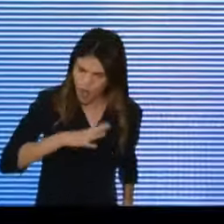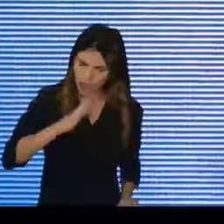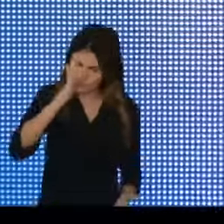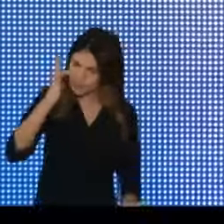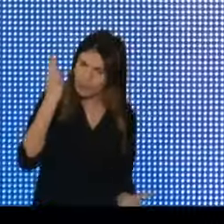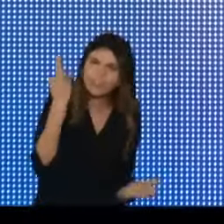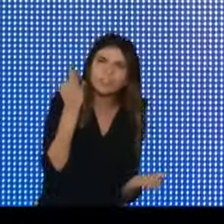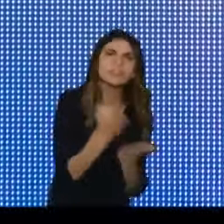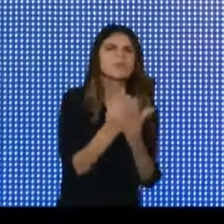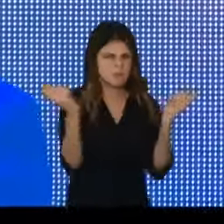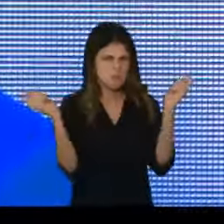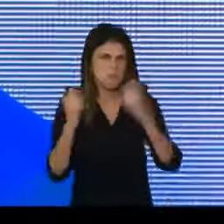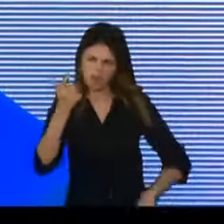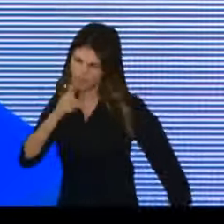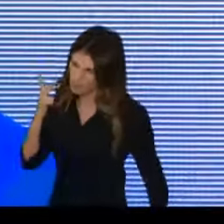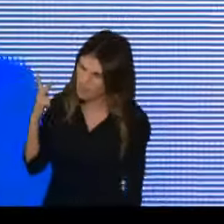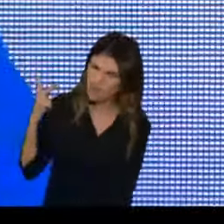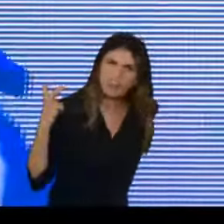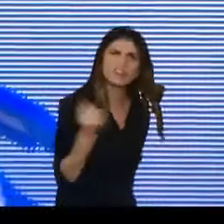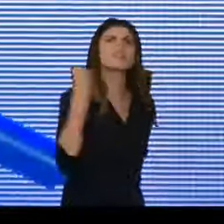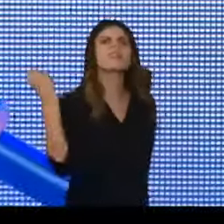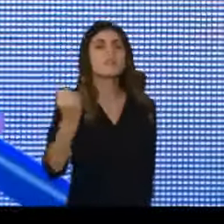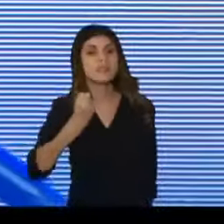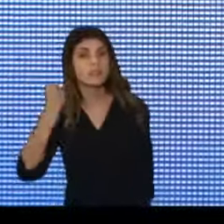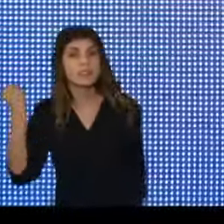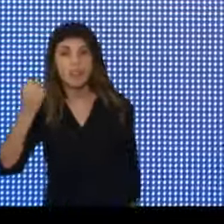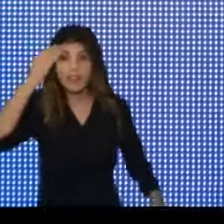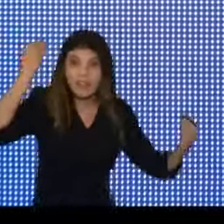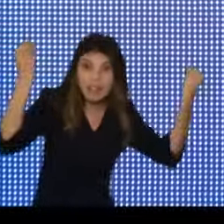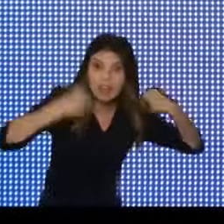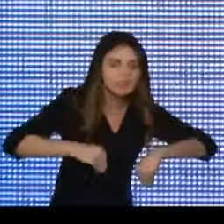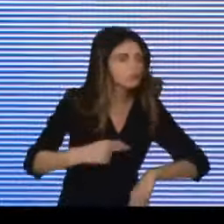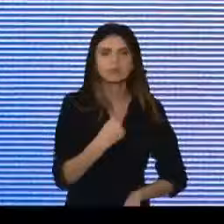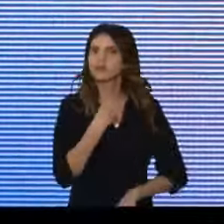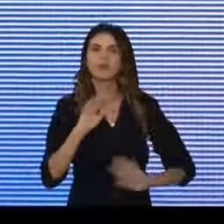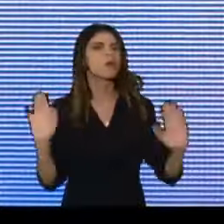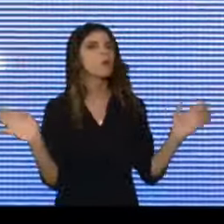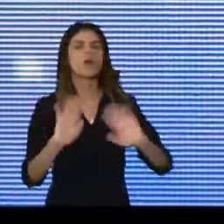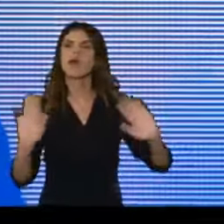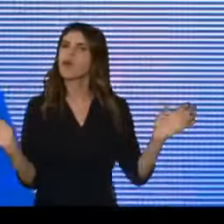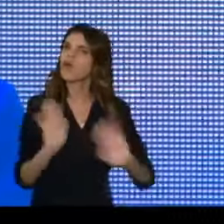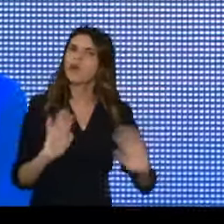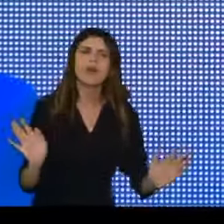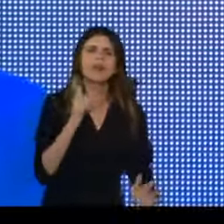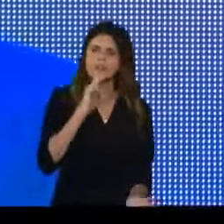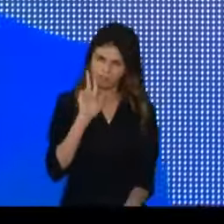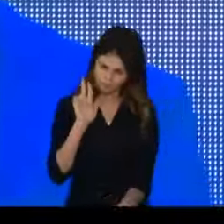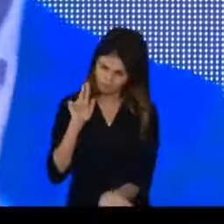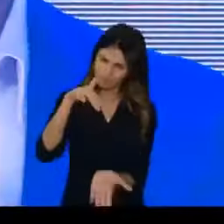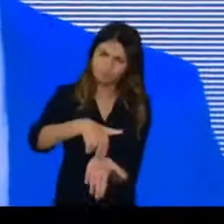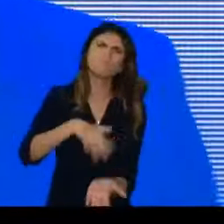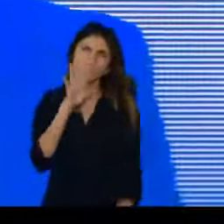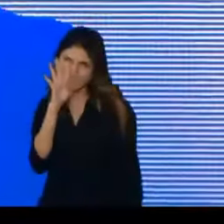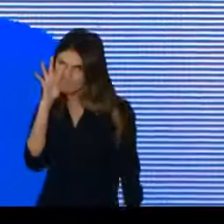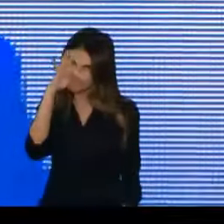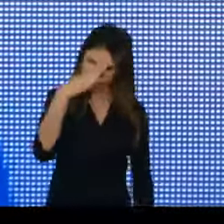numa estrada onde podes cair sem jamais conseguir levantar.